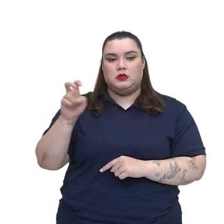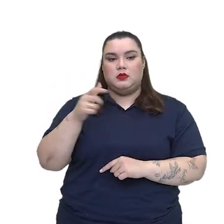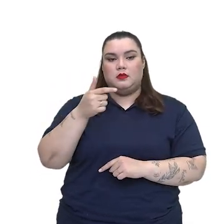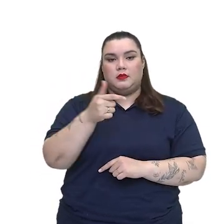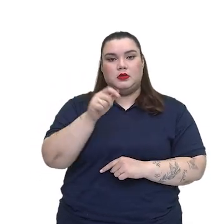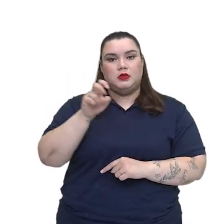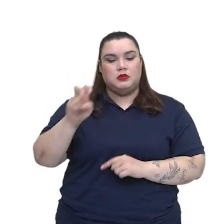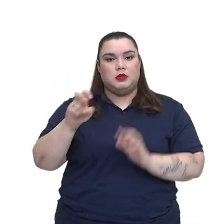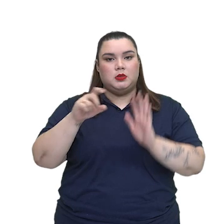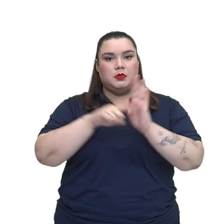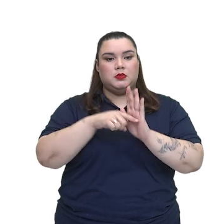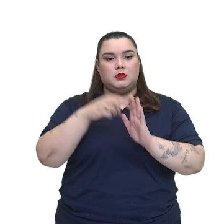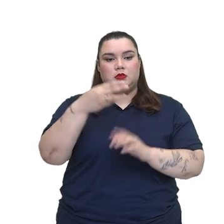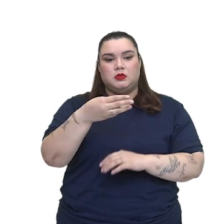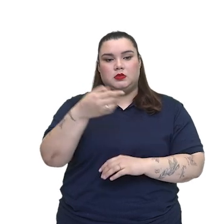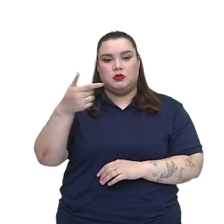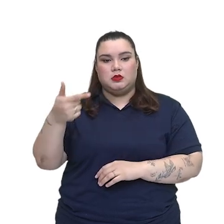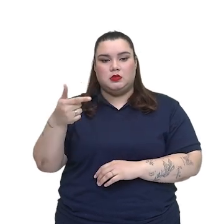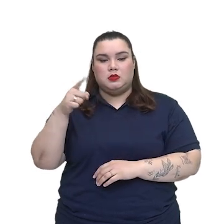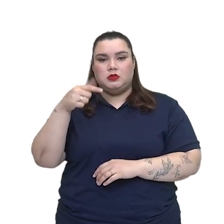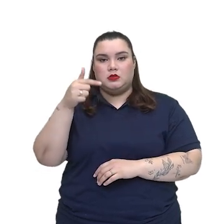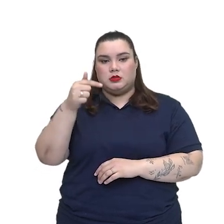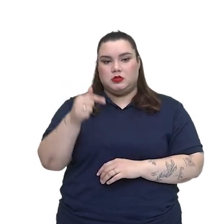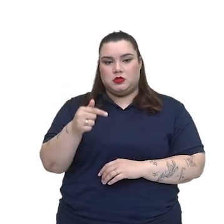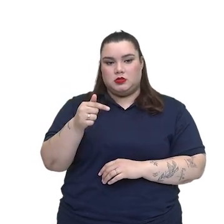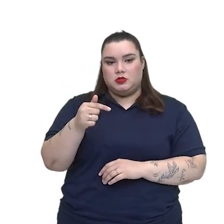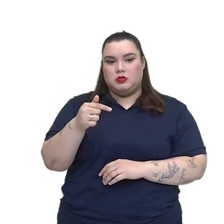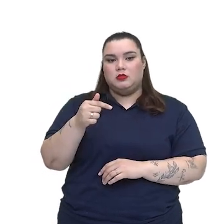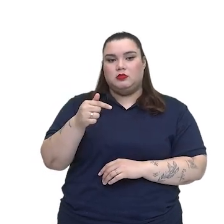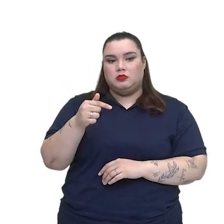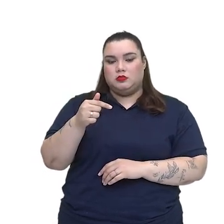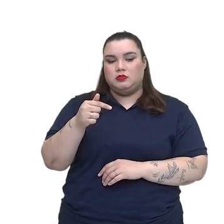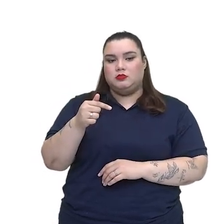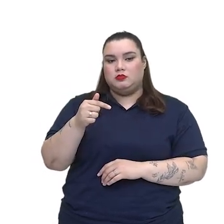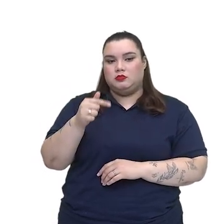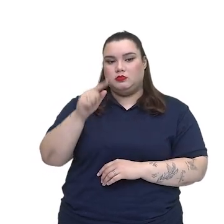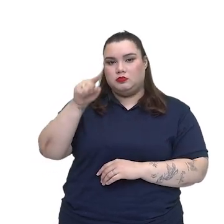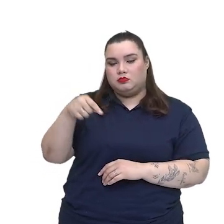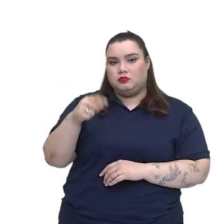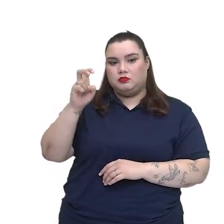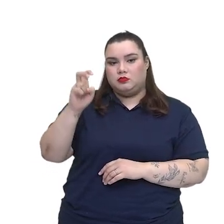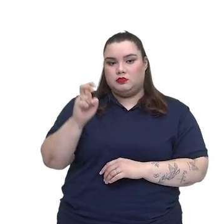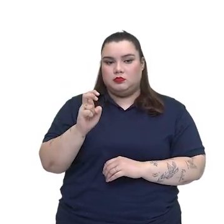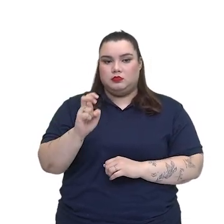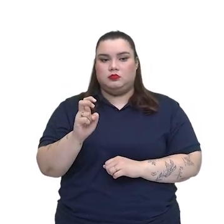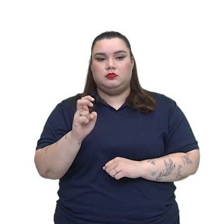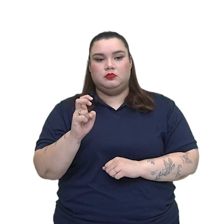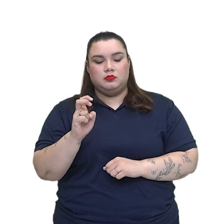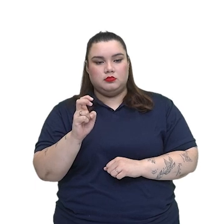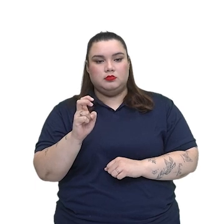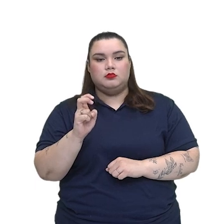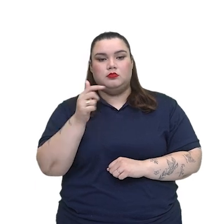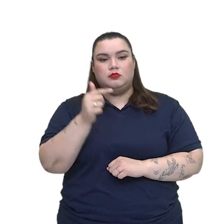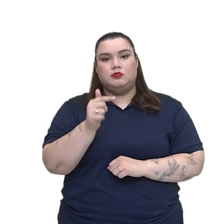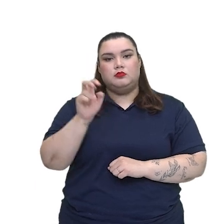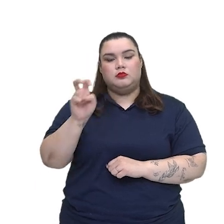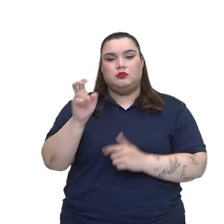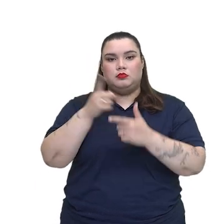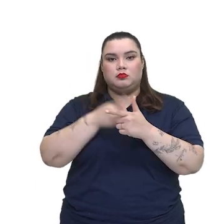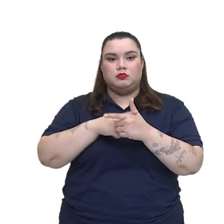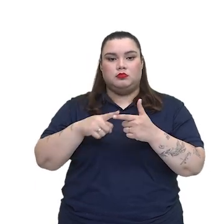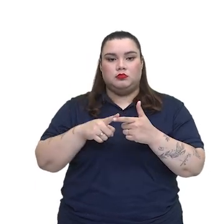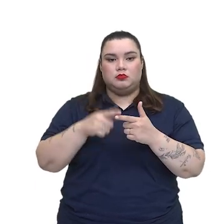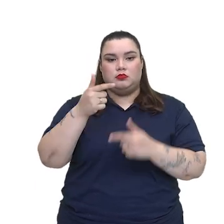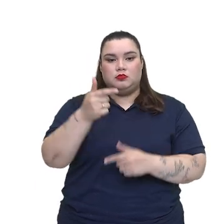25, 25. Para 32, faltam 7. Aí, a gente abaixa o 5.